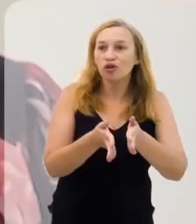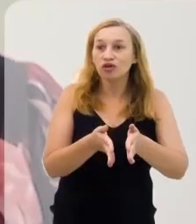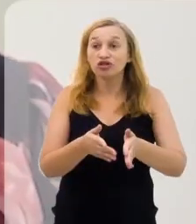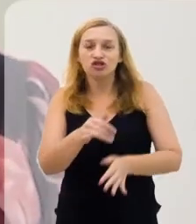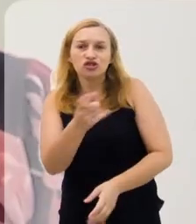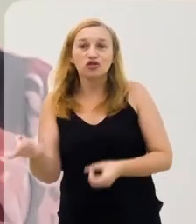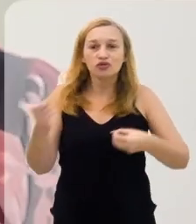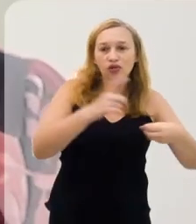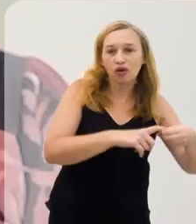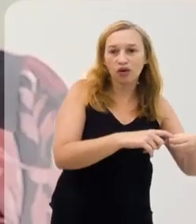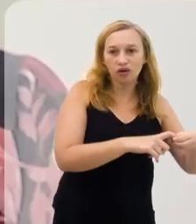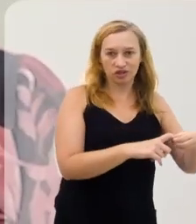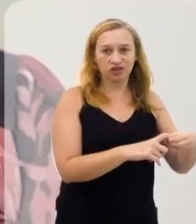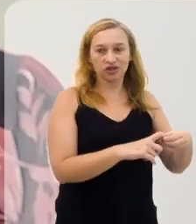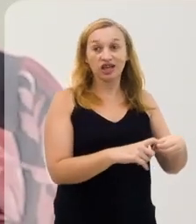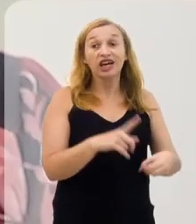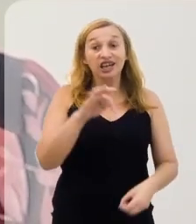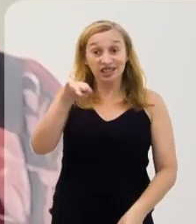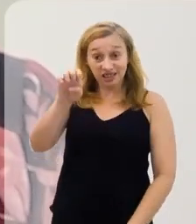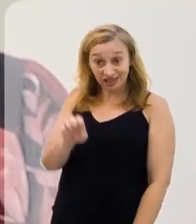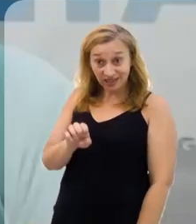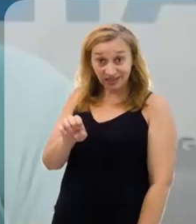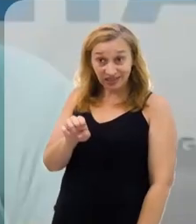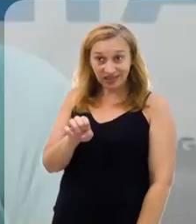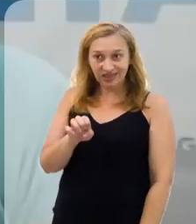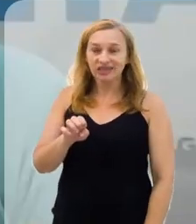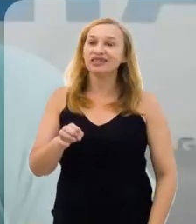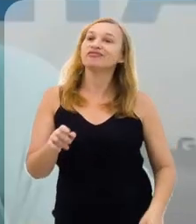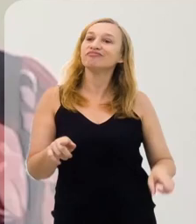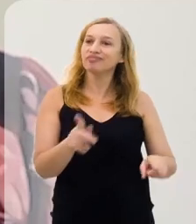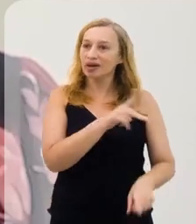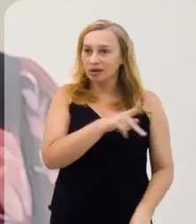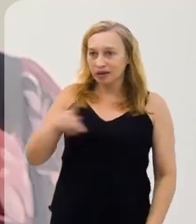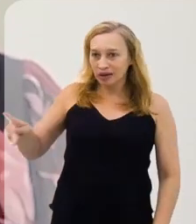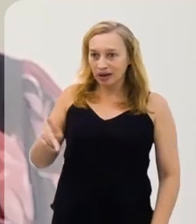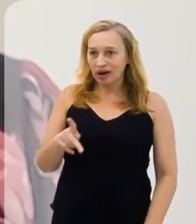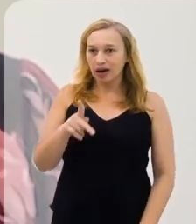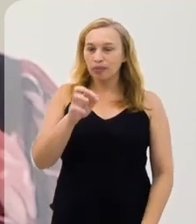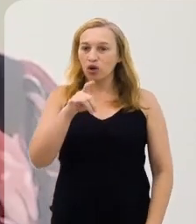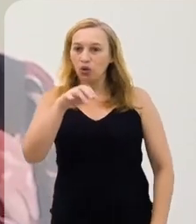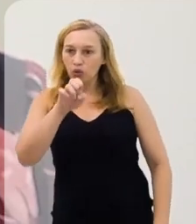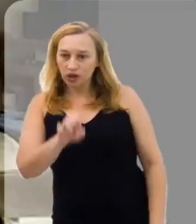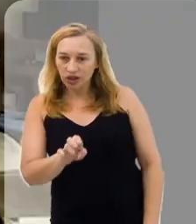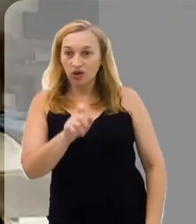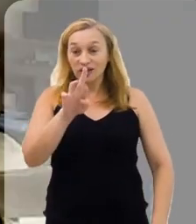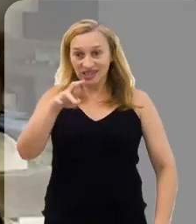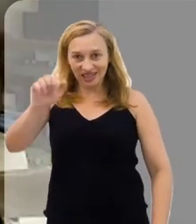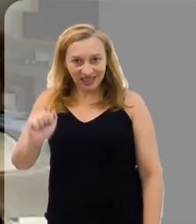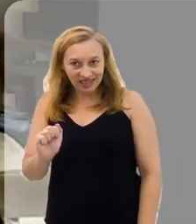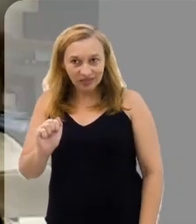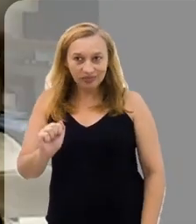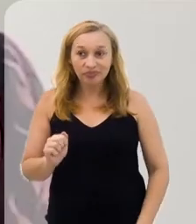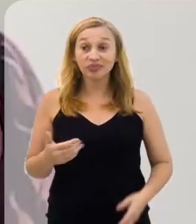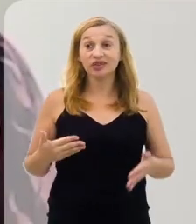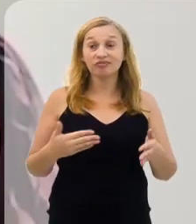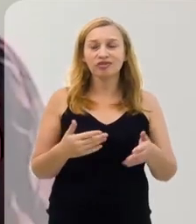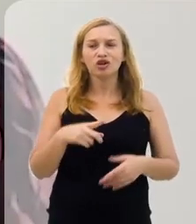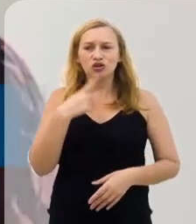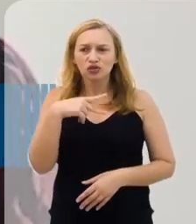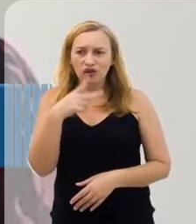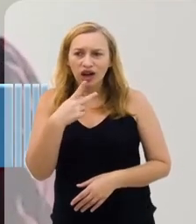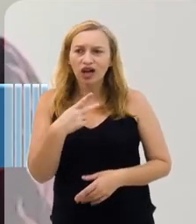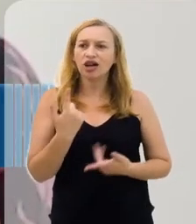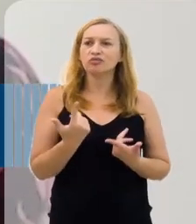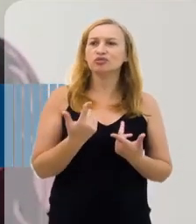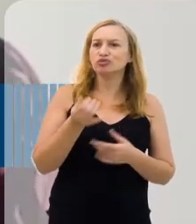Foco está de volta com a gerente da Imater Rio, Cristiane Pereira Mendonça, e a presidente da APROLUC, Rosana Martuccelli. Até aqui